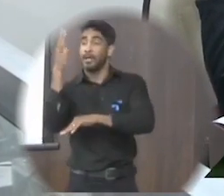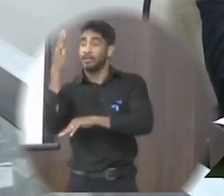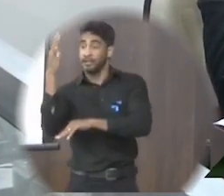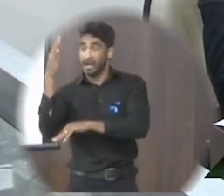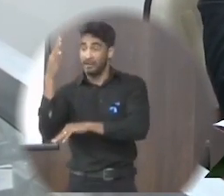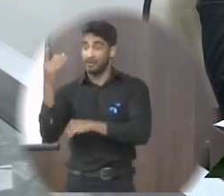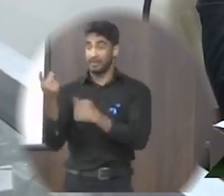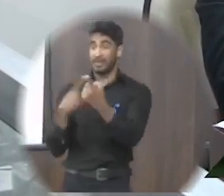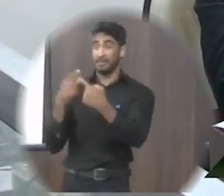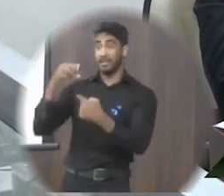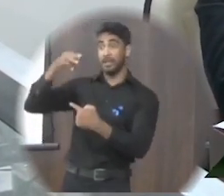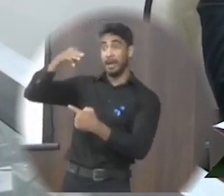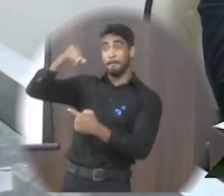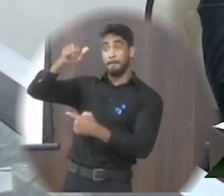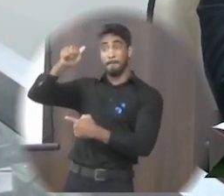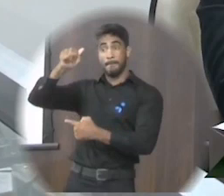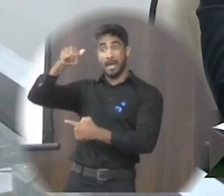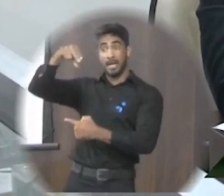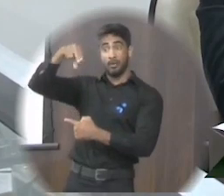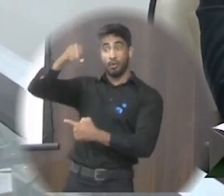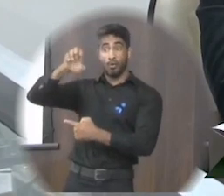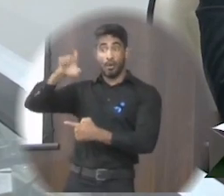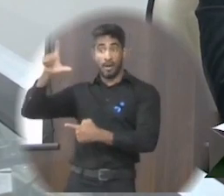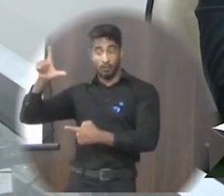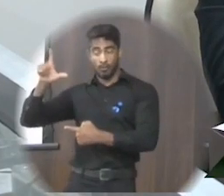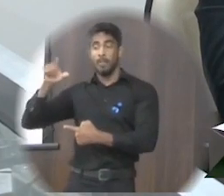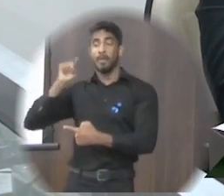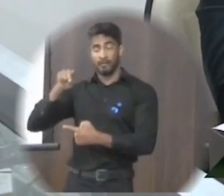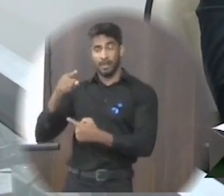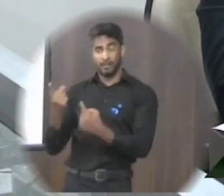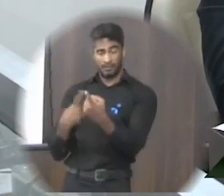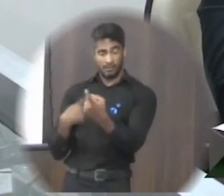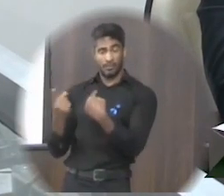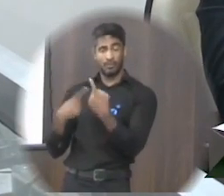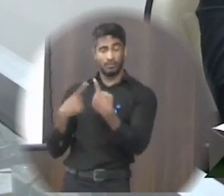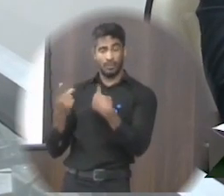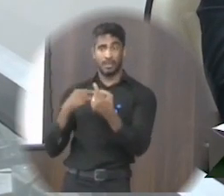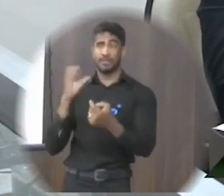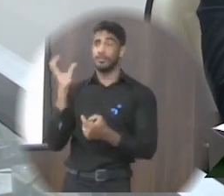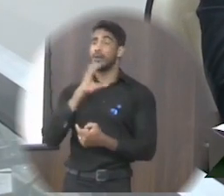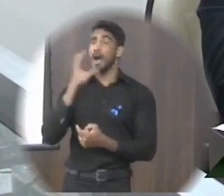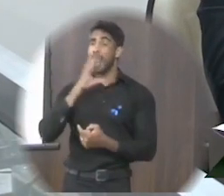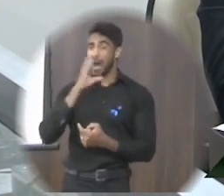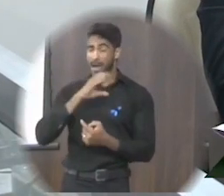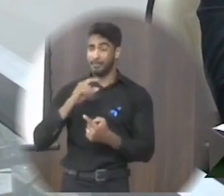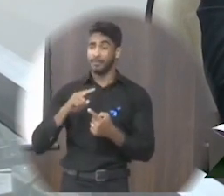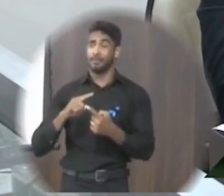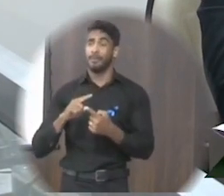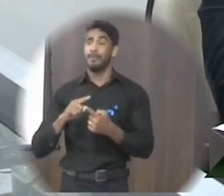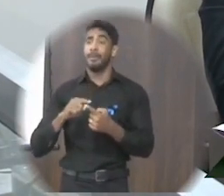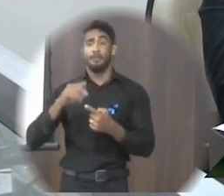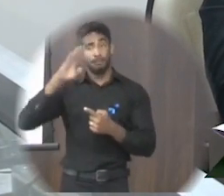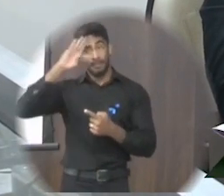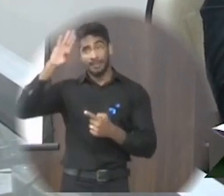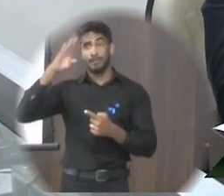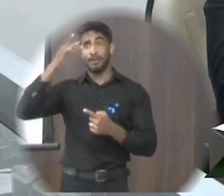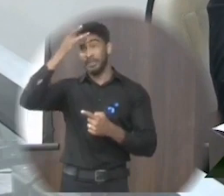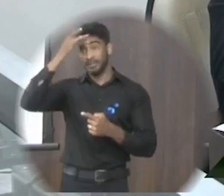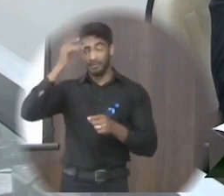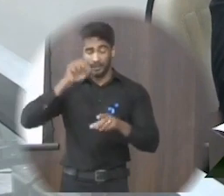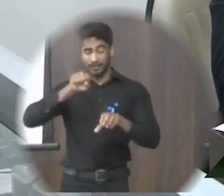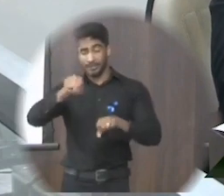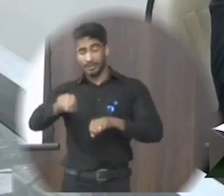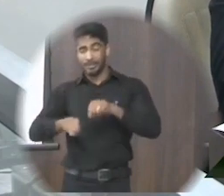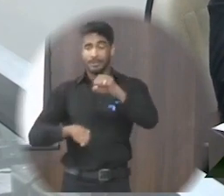Ataíde. A Avenida Manuel Ataíde é uma avenida que tem um trânsito muito grande, sobretudo de ciclistas. E